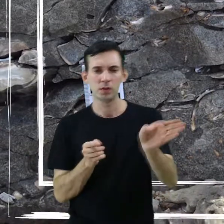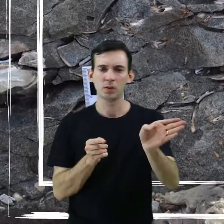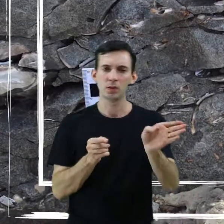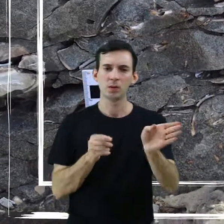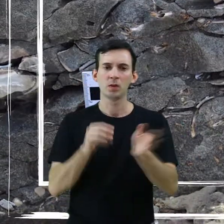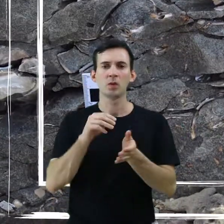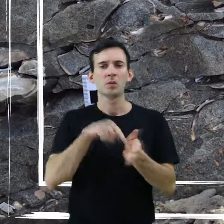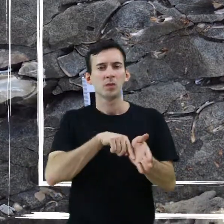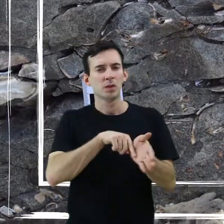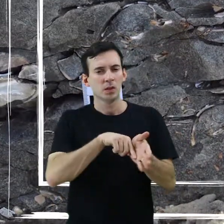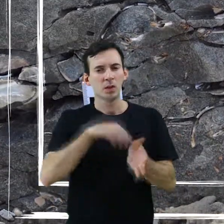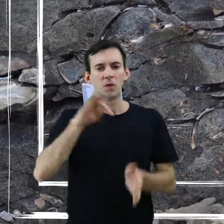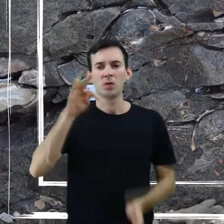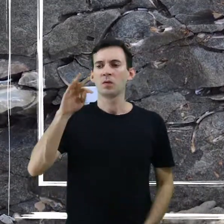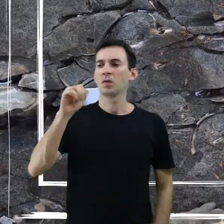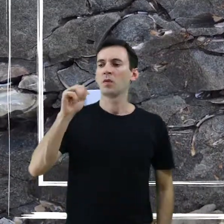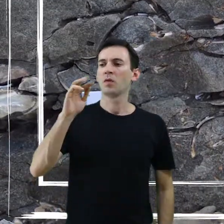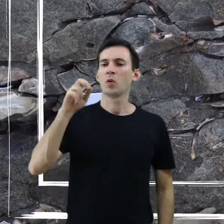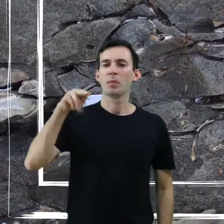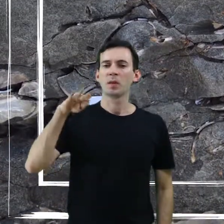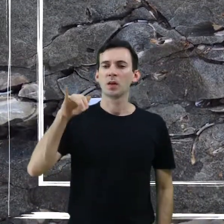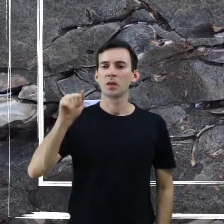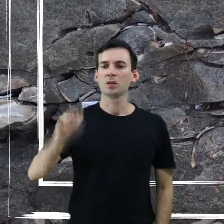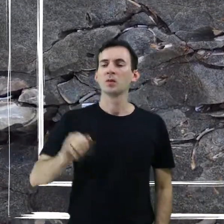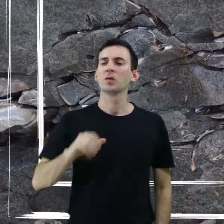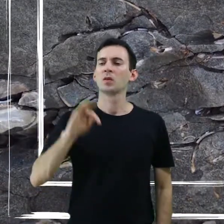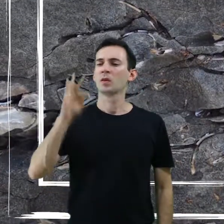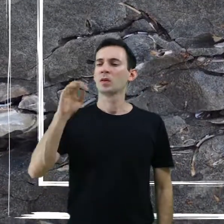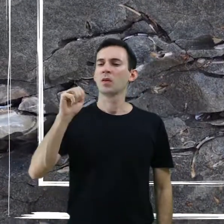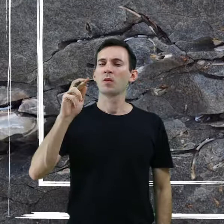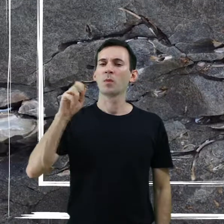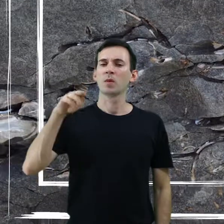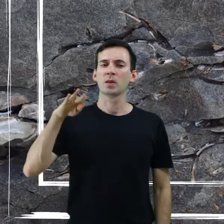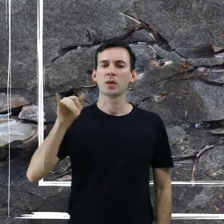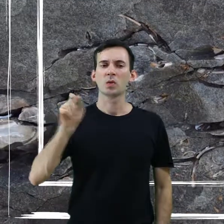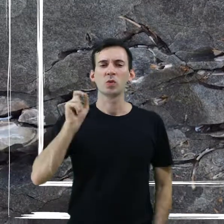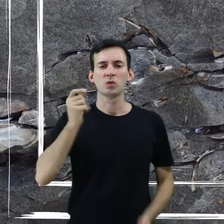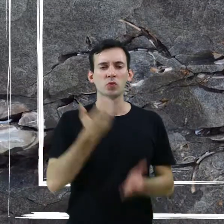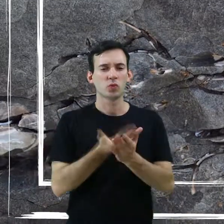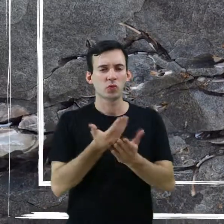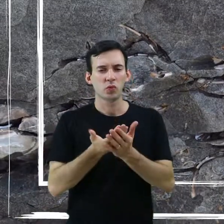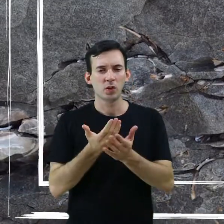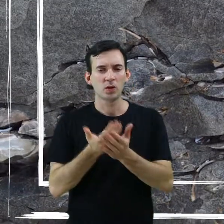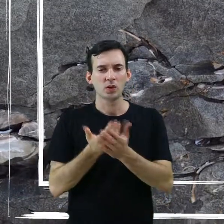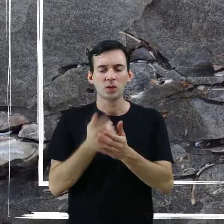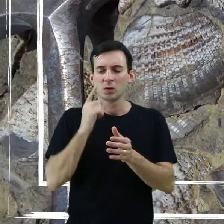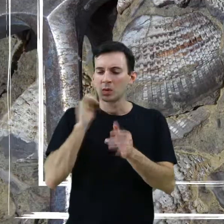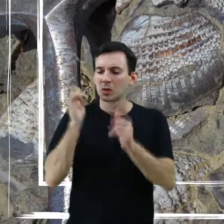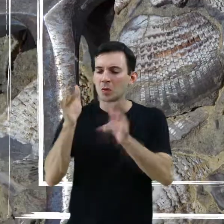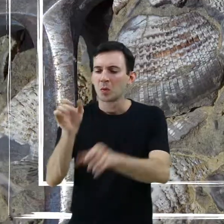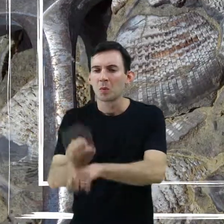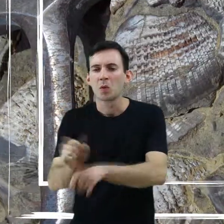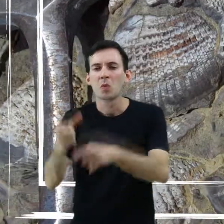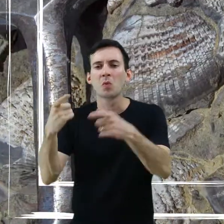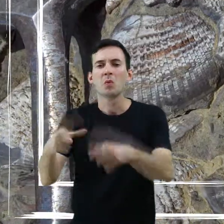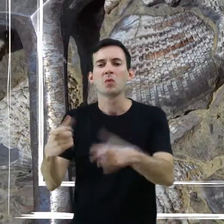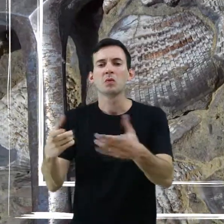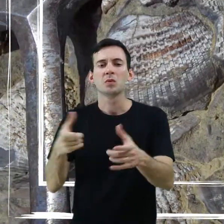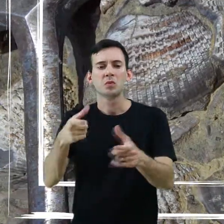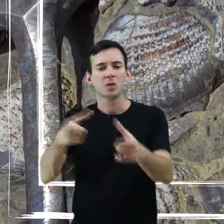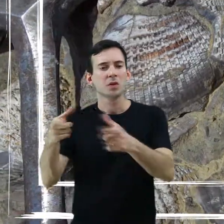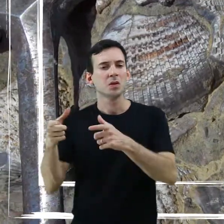A tafonomia é o estudo de como um organismo foi parar em determinado lugar e se fossilizou. E é por meio